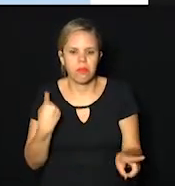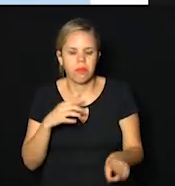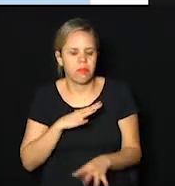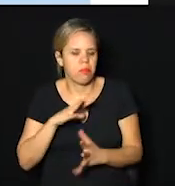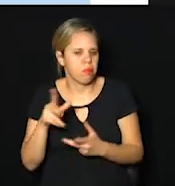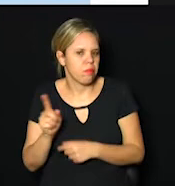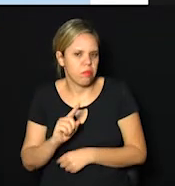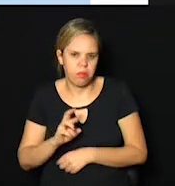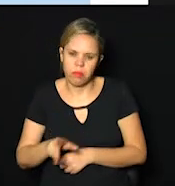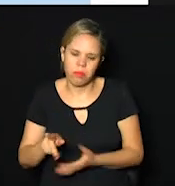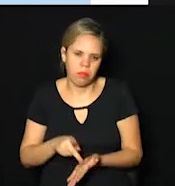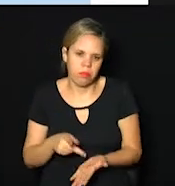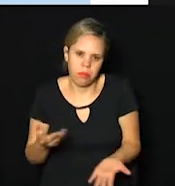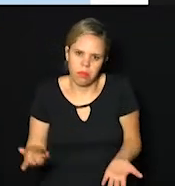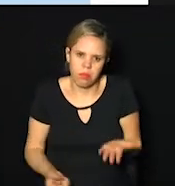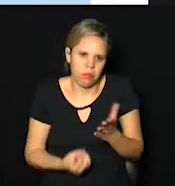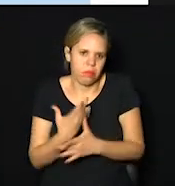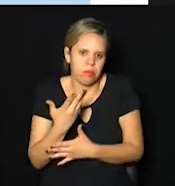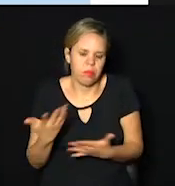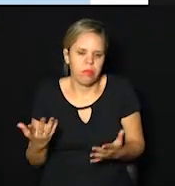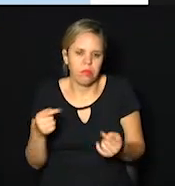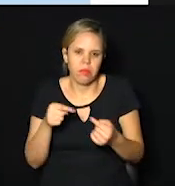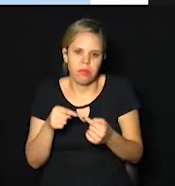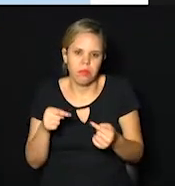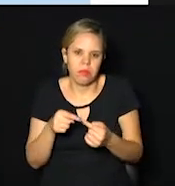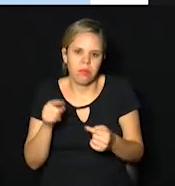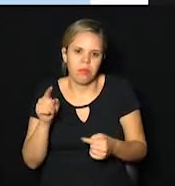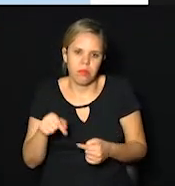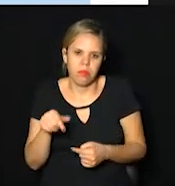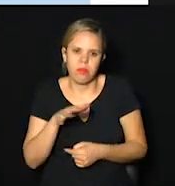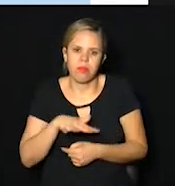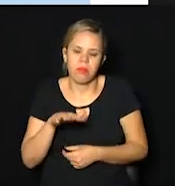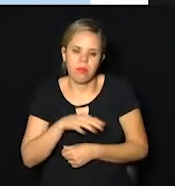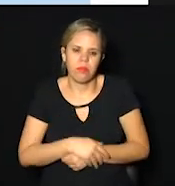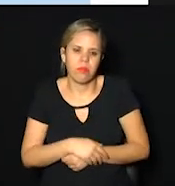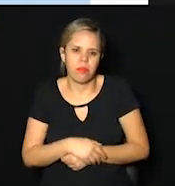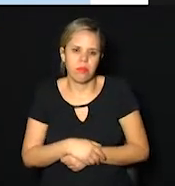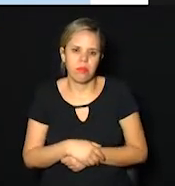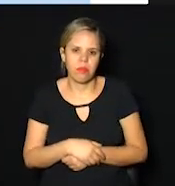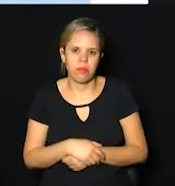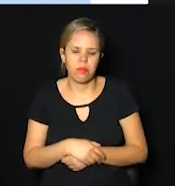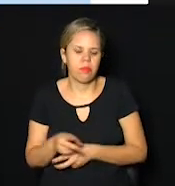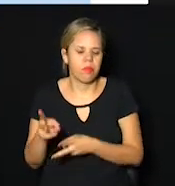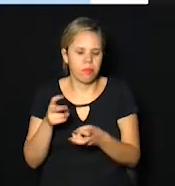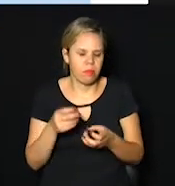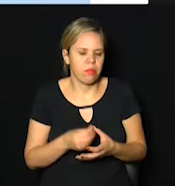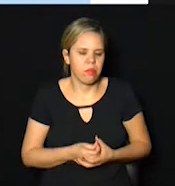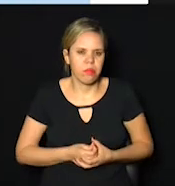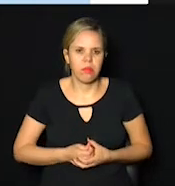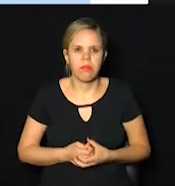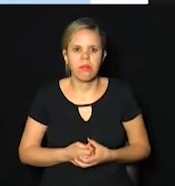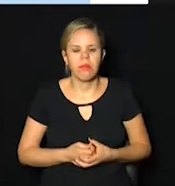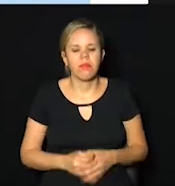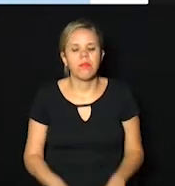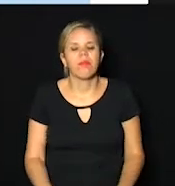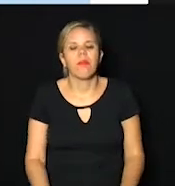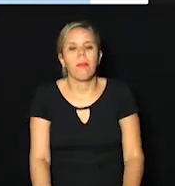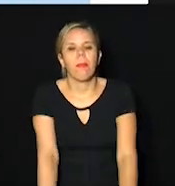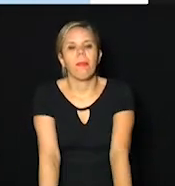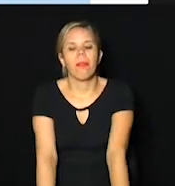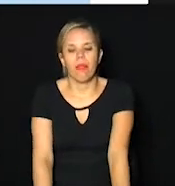verdade. As coisas acontecem de acordo com essas possibilidades de observação. Uma outra